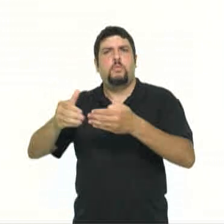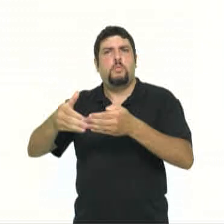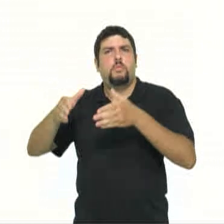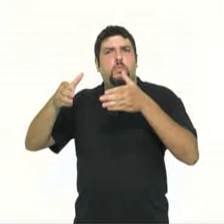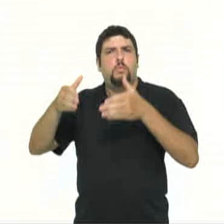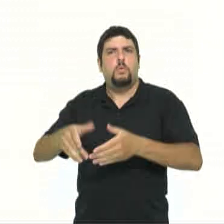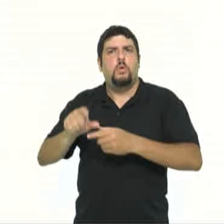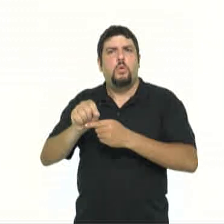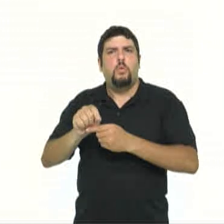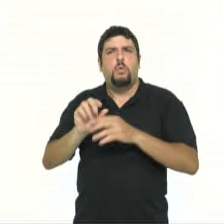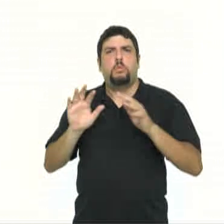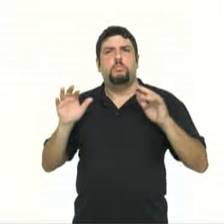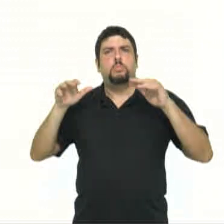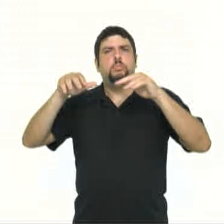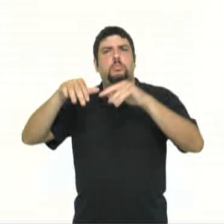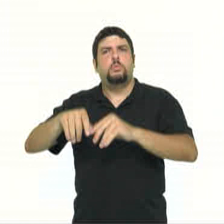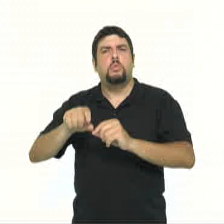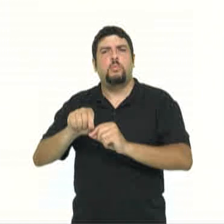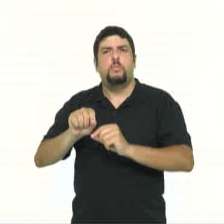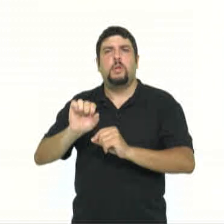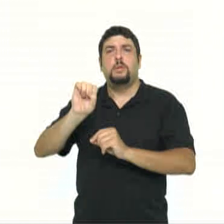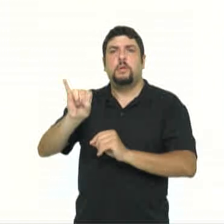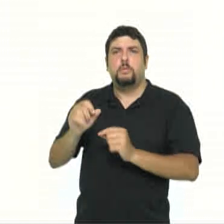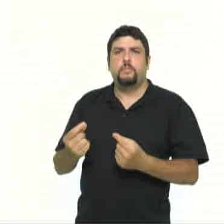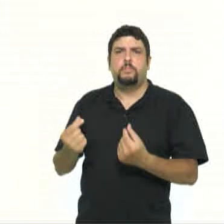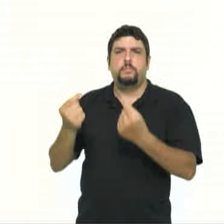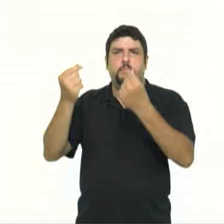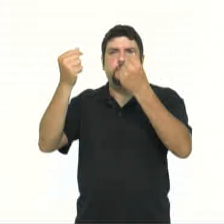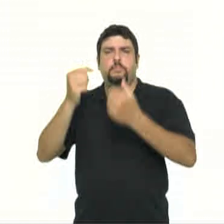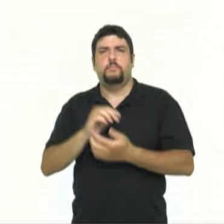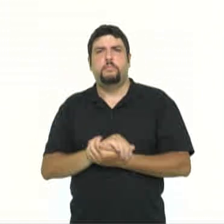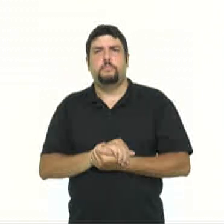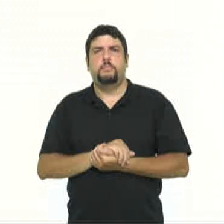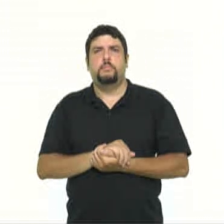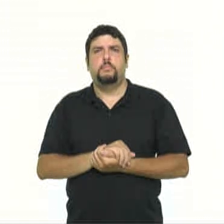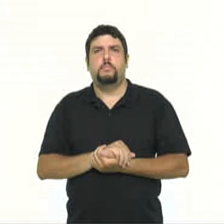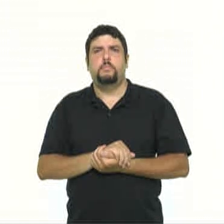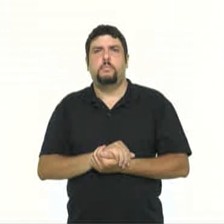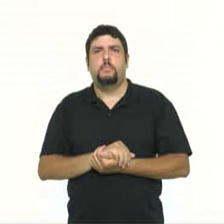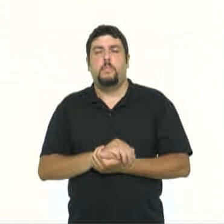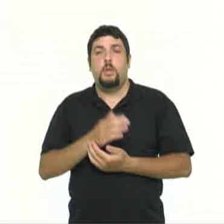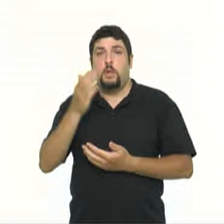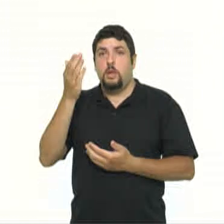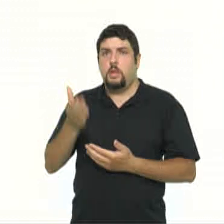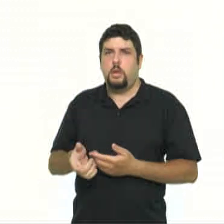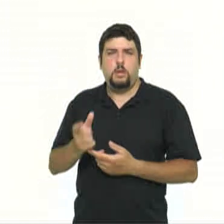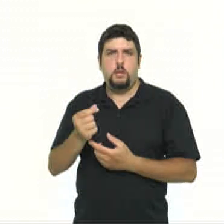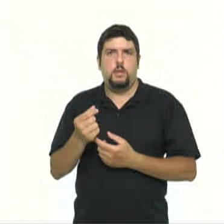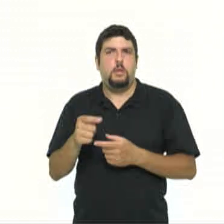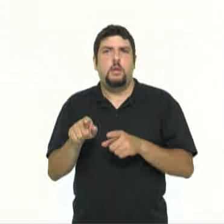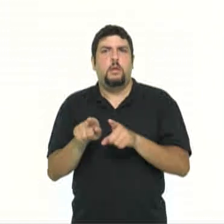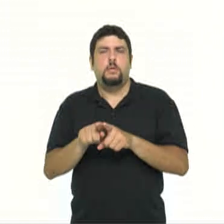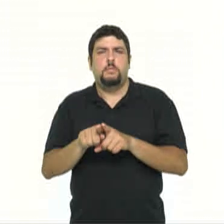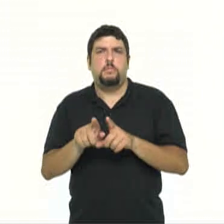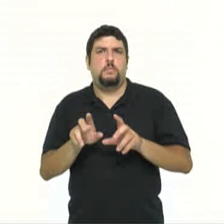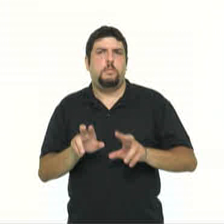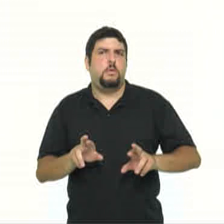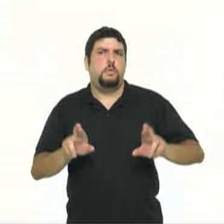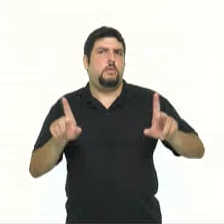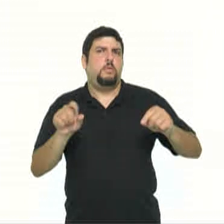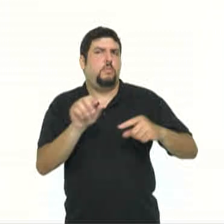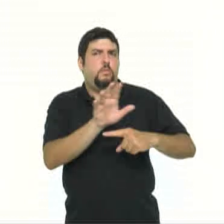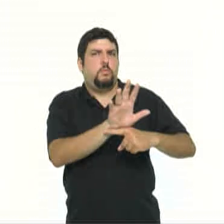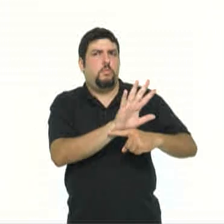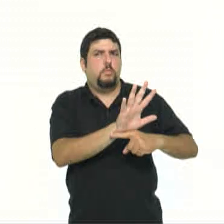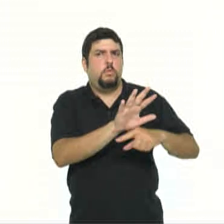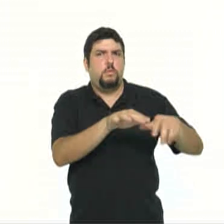ocupado pelos detentores do poder econômico. Essa dinâmica não foi diferente com a chegada do